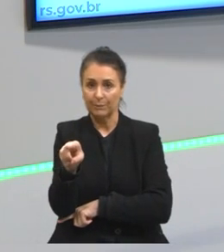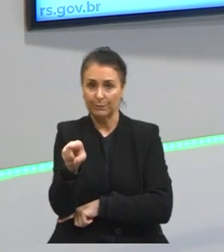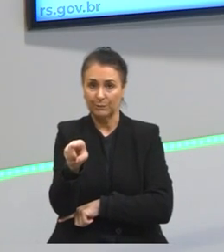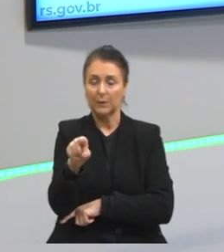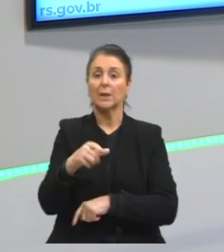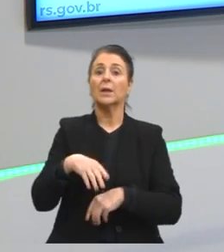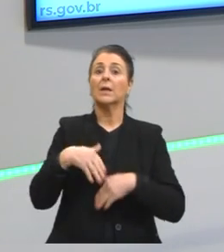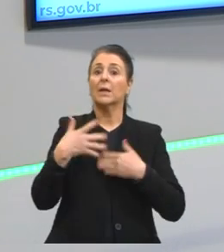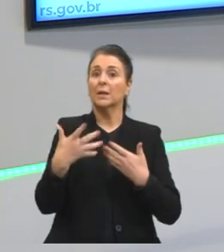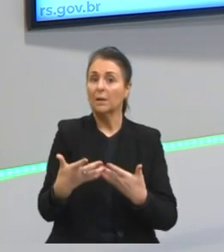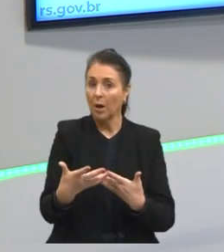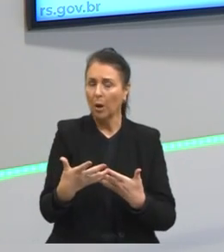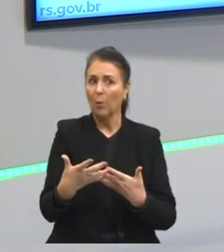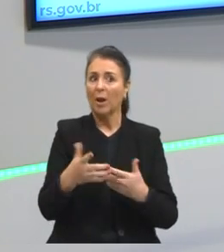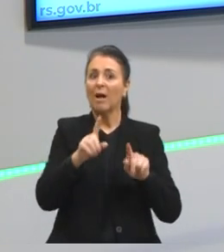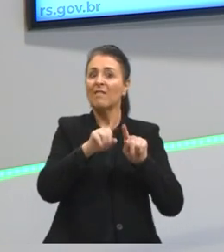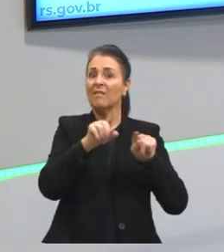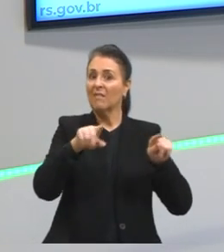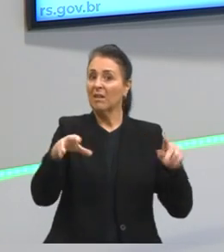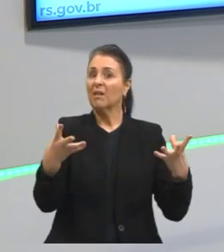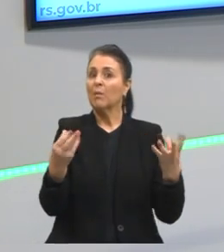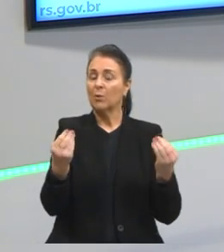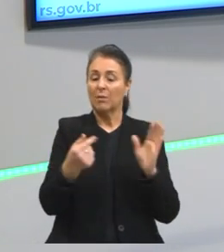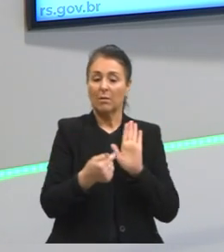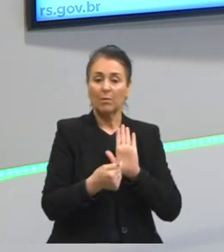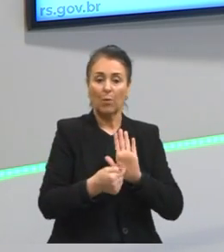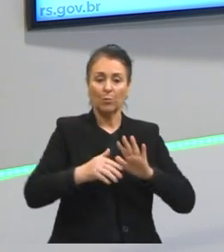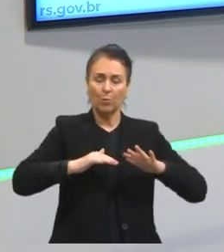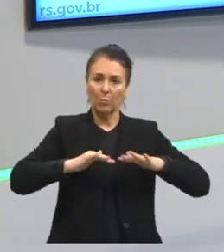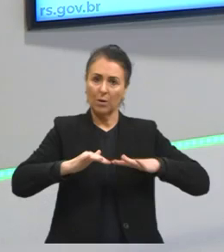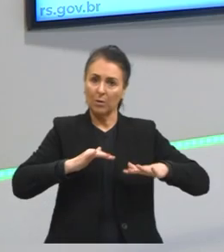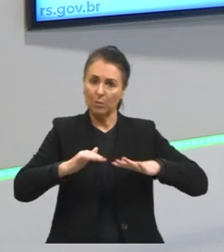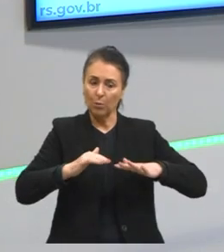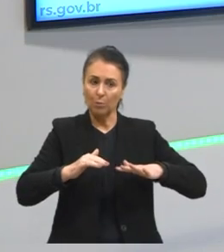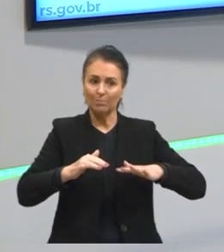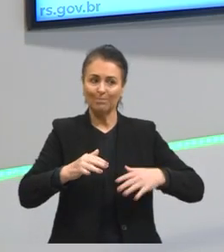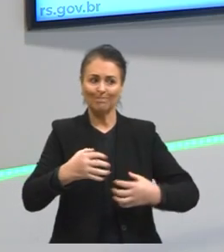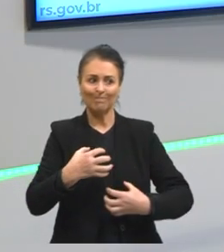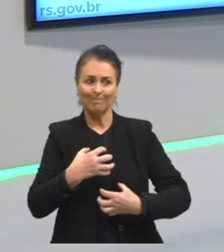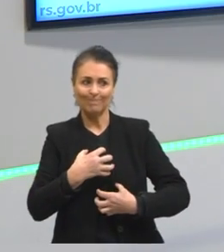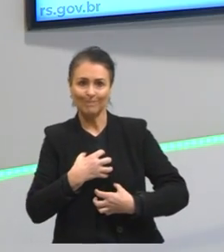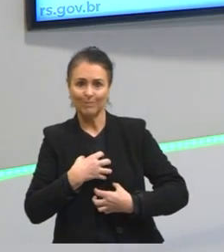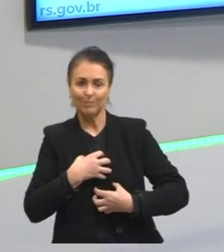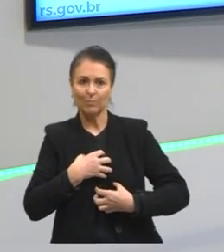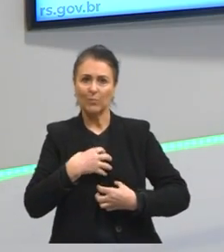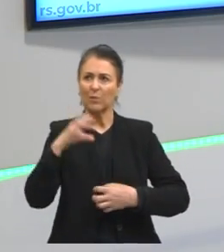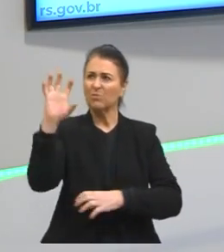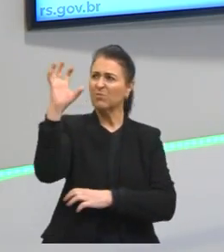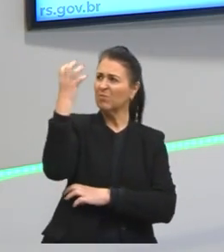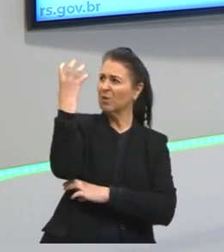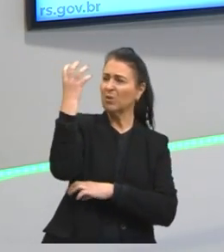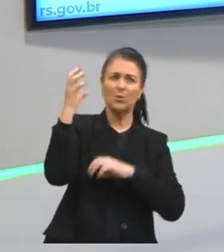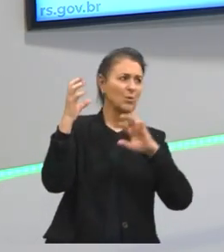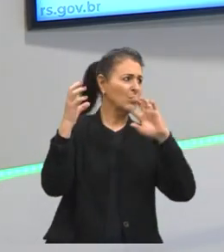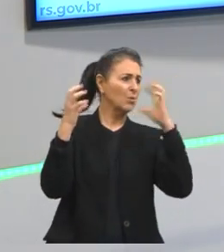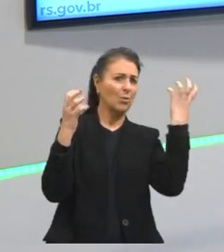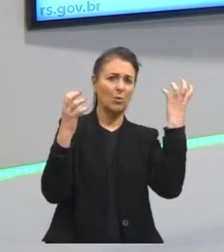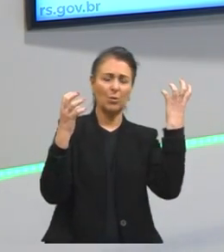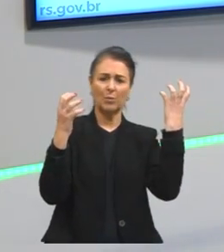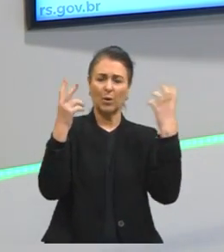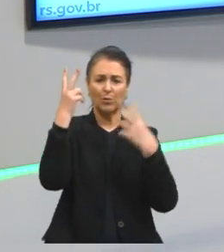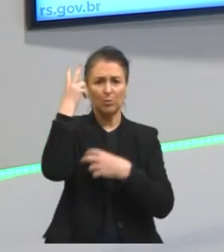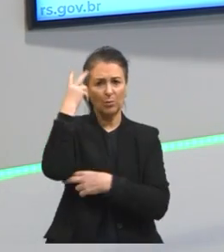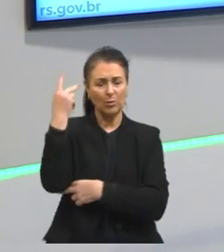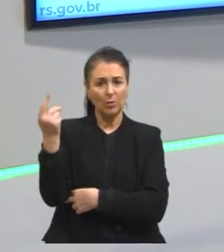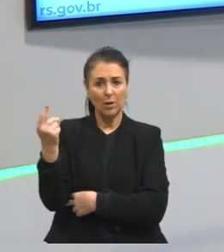variação. E eles vão indicar ações, estados, fenômenos da natureza, ou fatos,